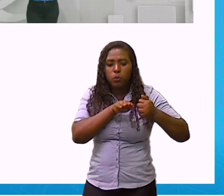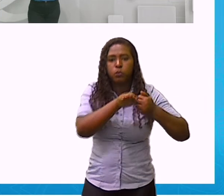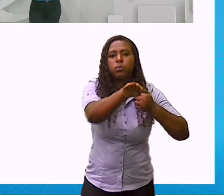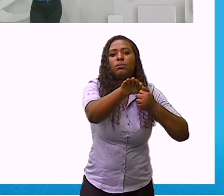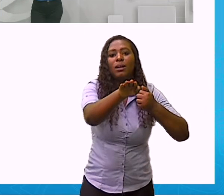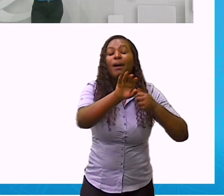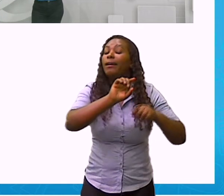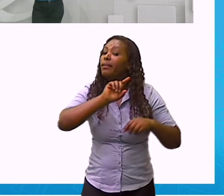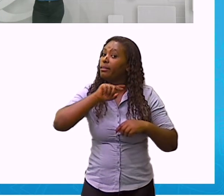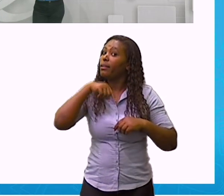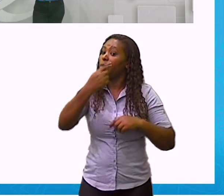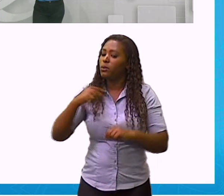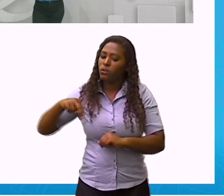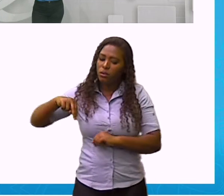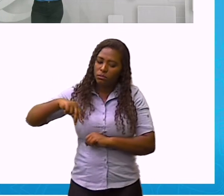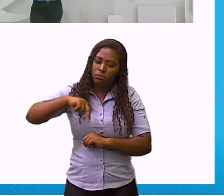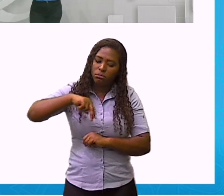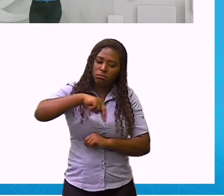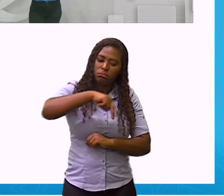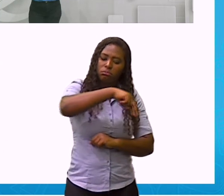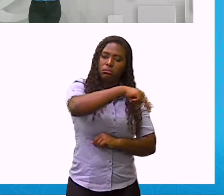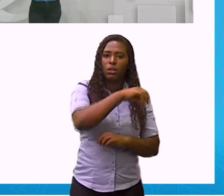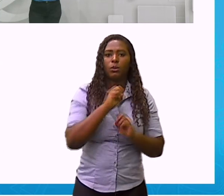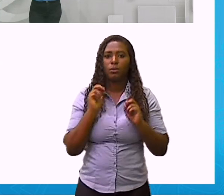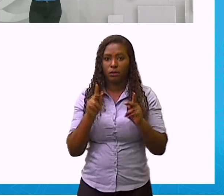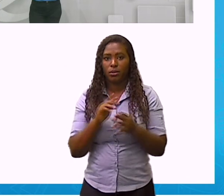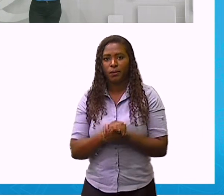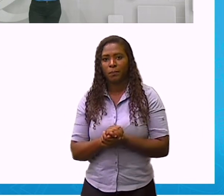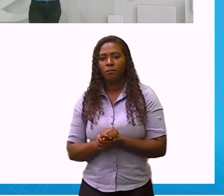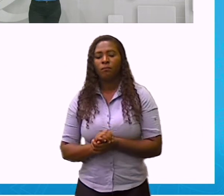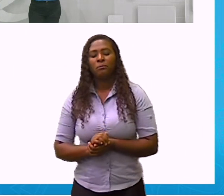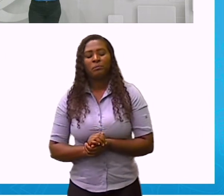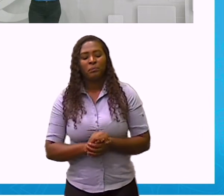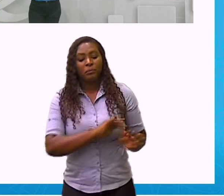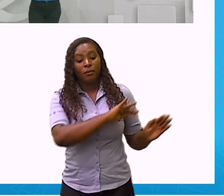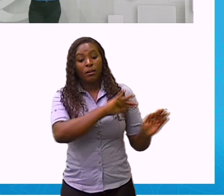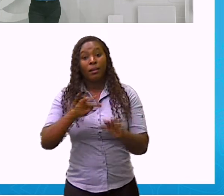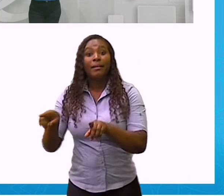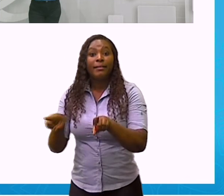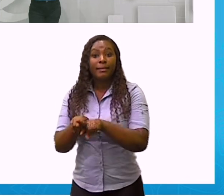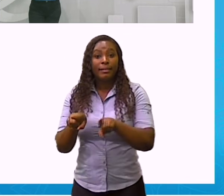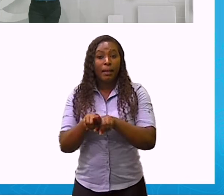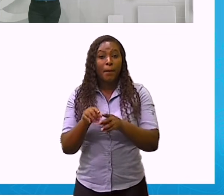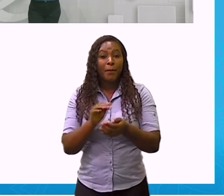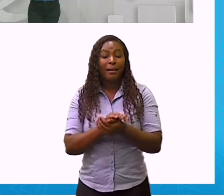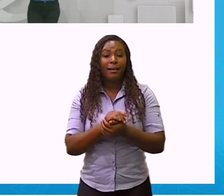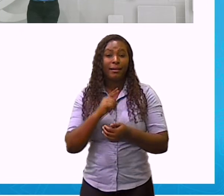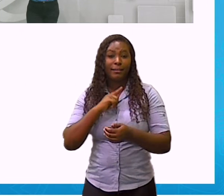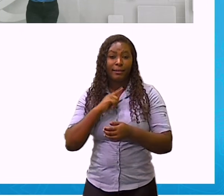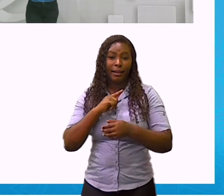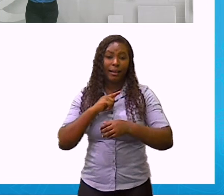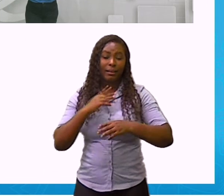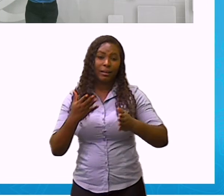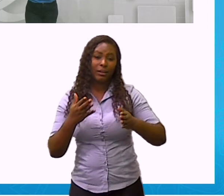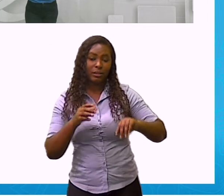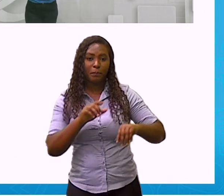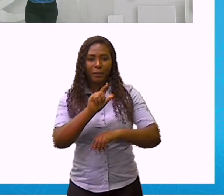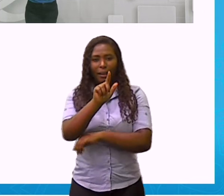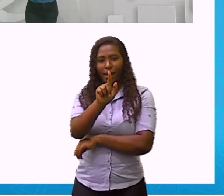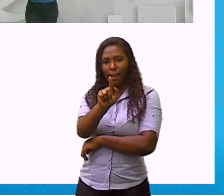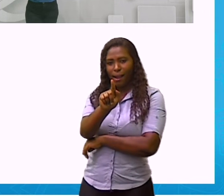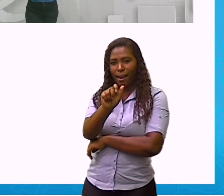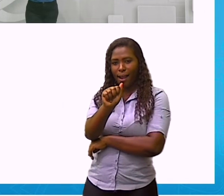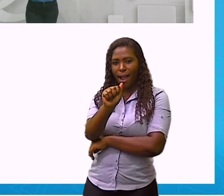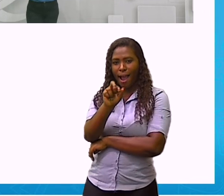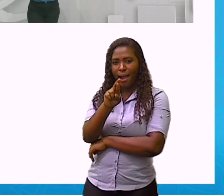Por quê? O motorista, ele está saindo ali da garagem, ele só consegue ter uma visibilidade da via depois que ele já saiu